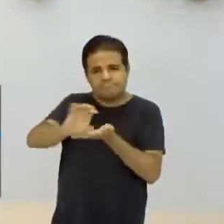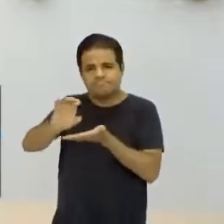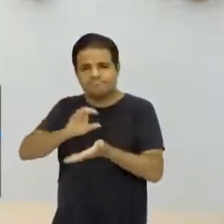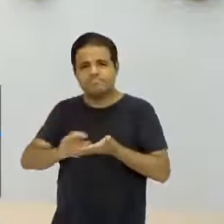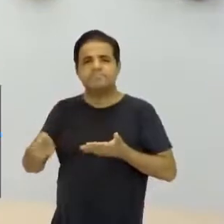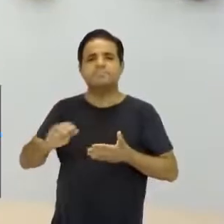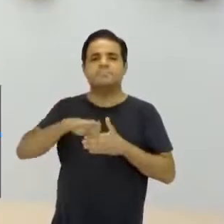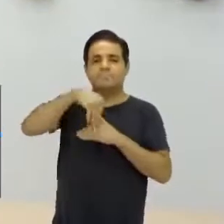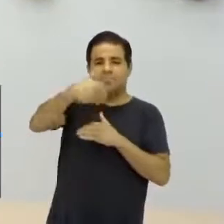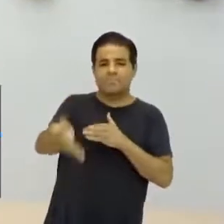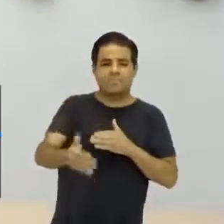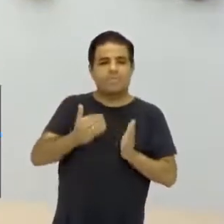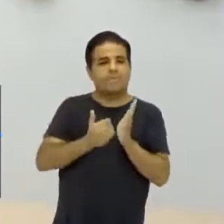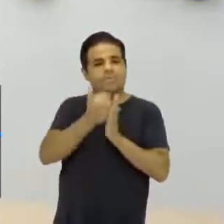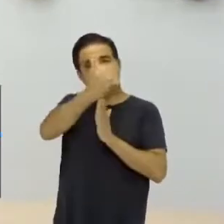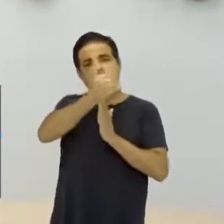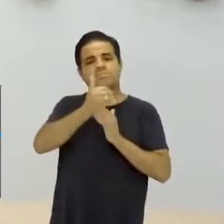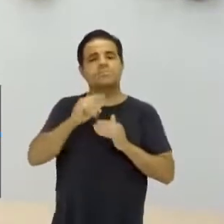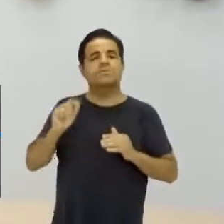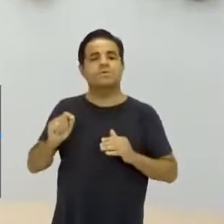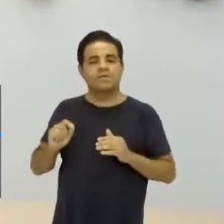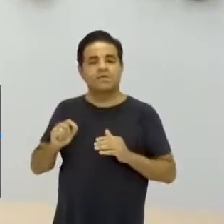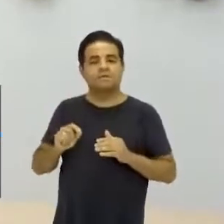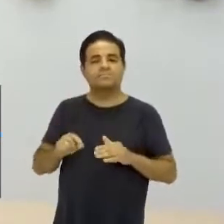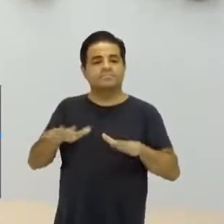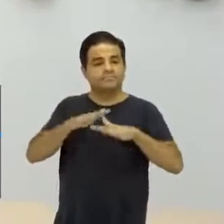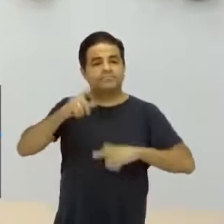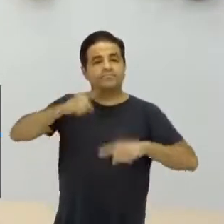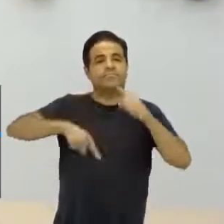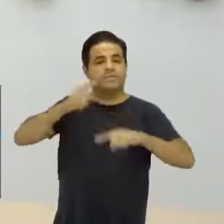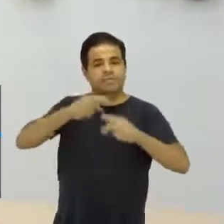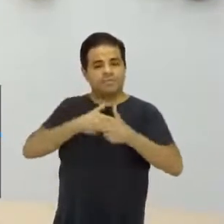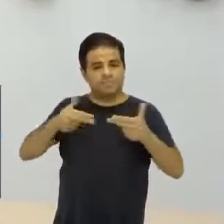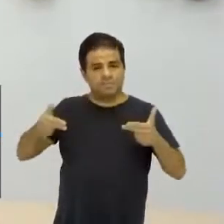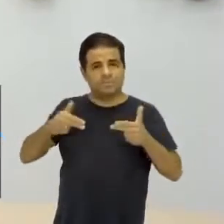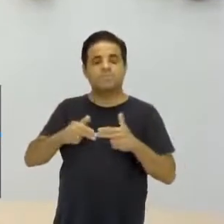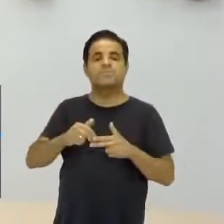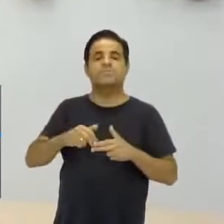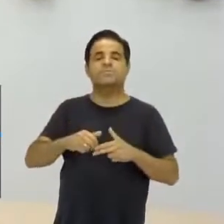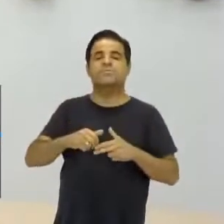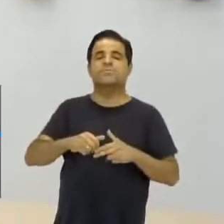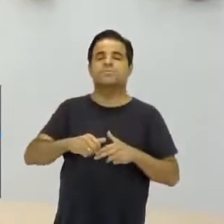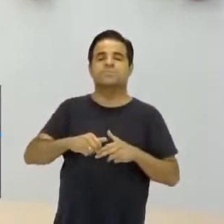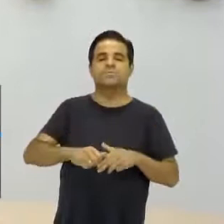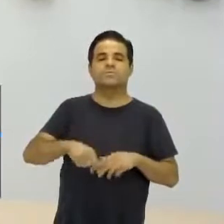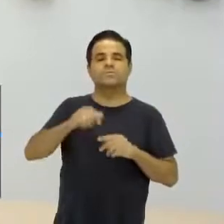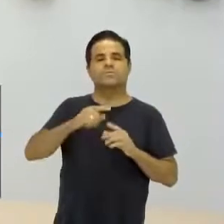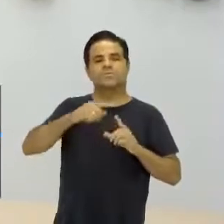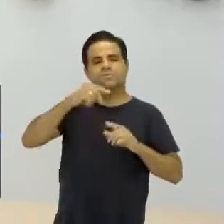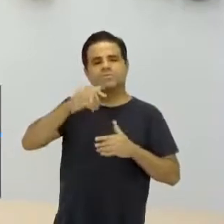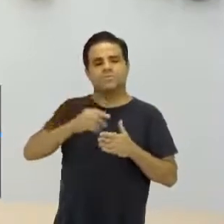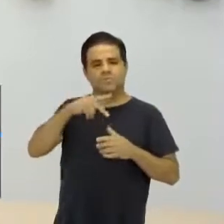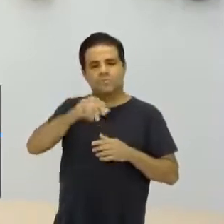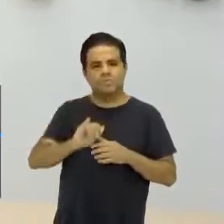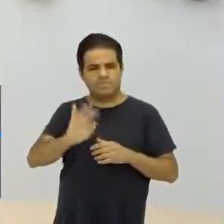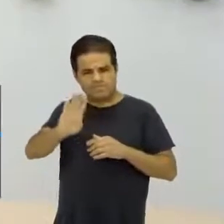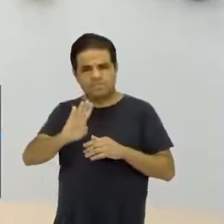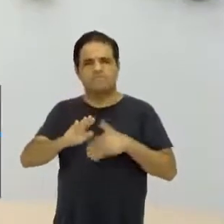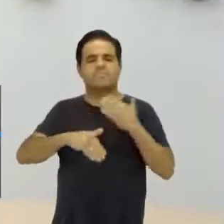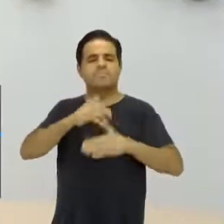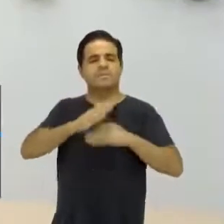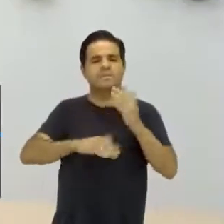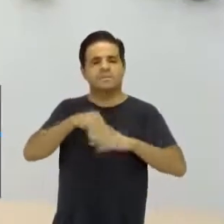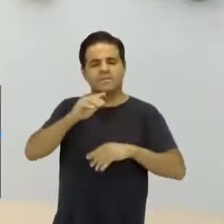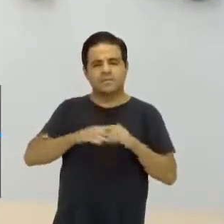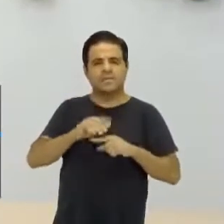investimentos externos, aumentar o produto interno bruto aqui do Brasil. Então, ele consegue desenvolver a economia e nós temos o